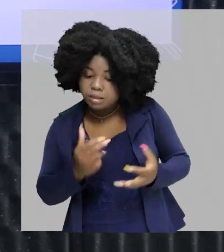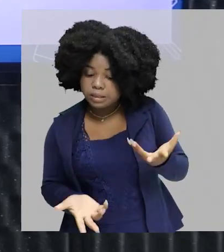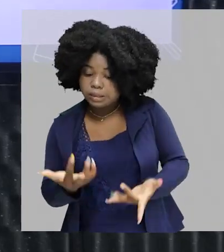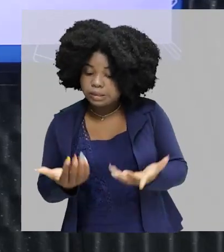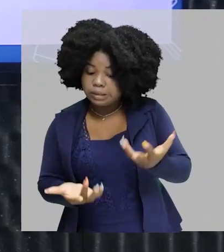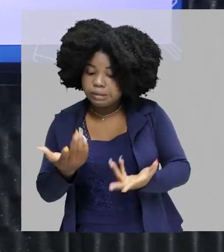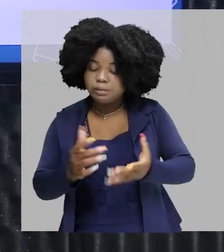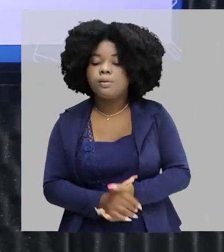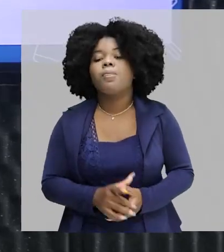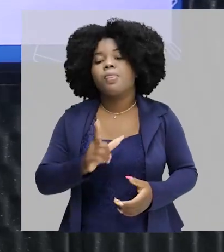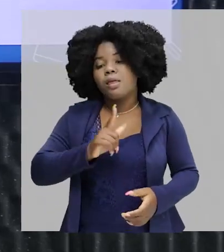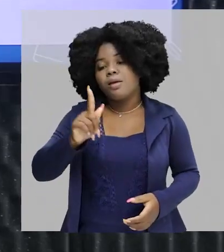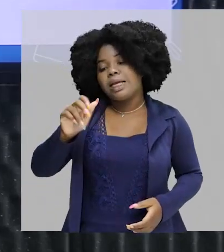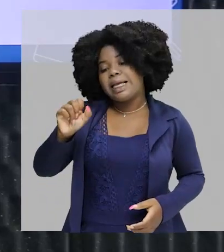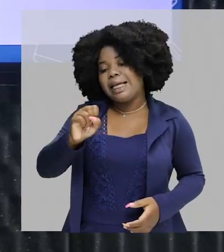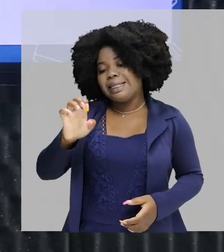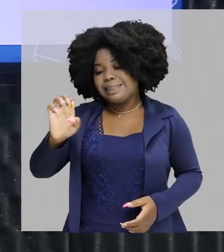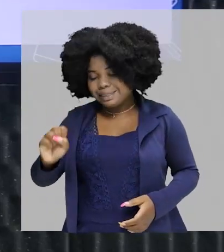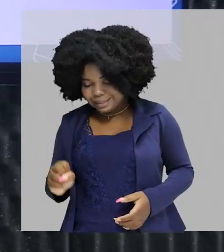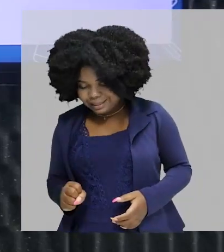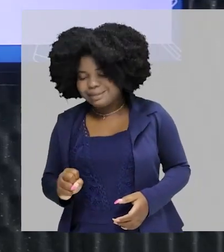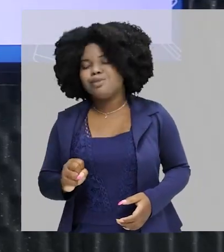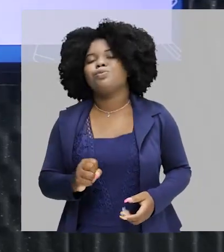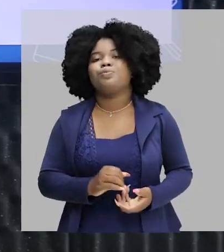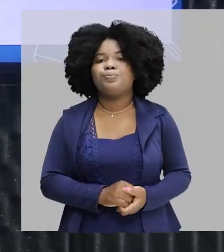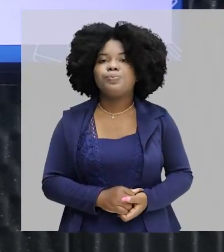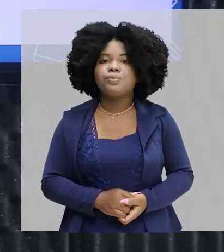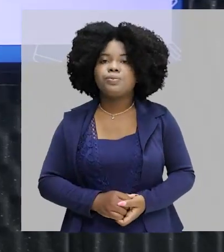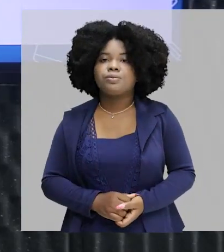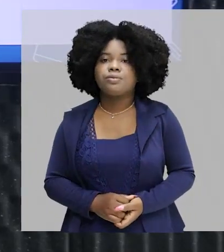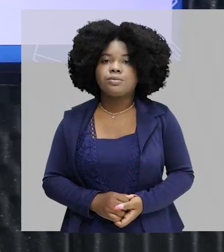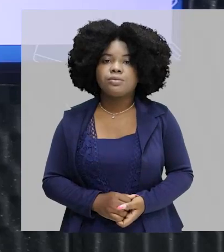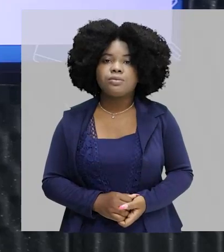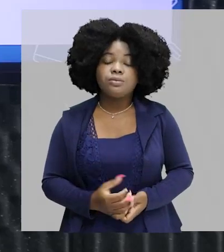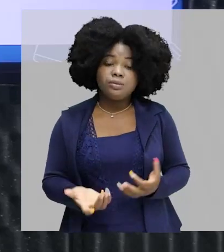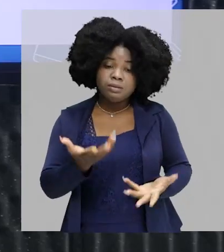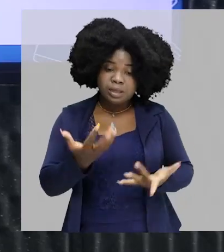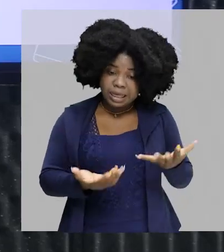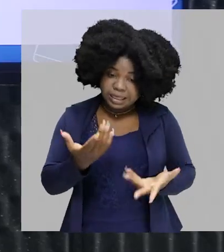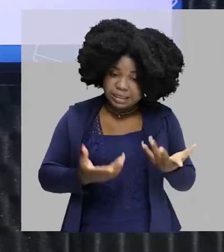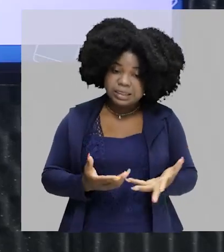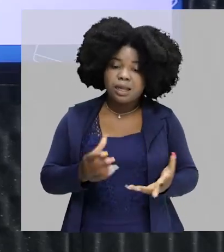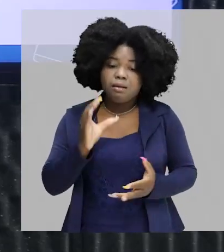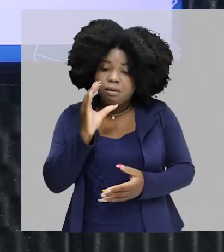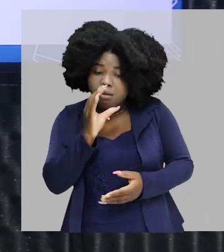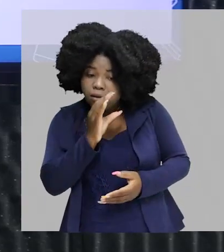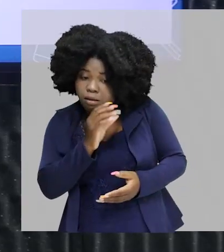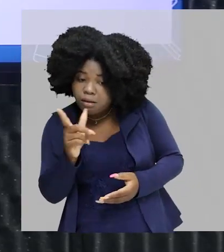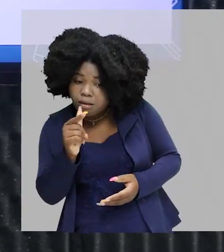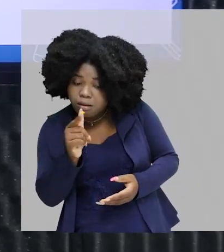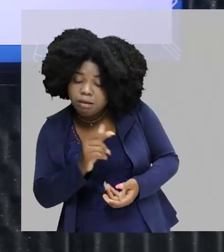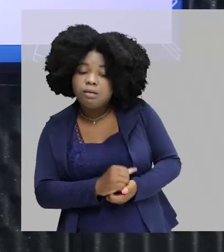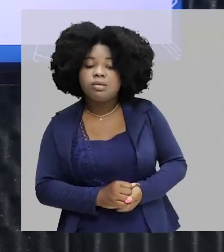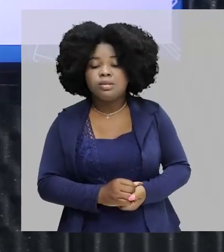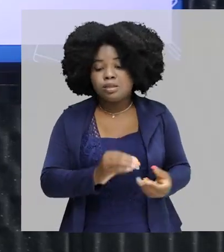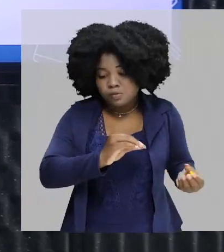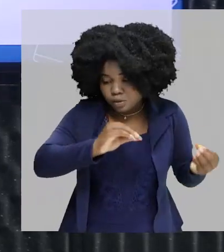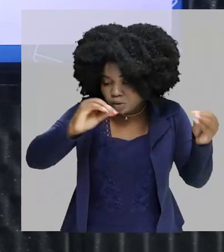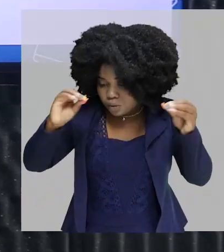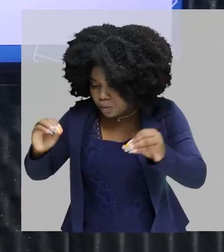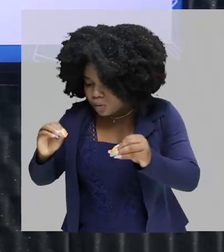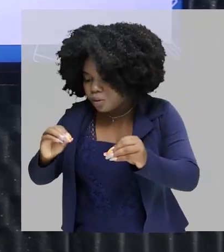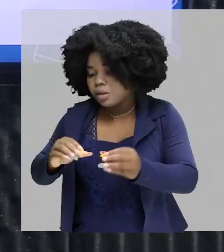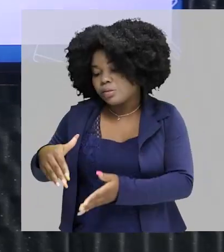temperatura que vai gerar os gases que vai movimentar a turbina. Essa água quente não pode ser jogada diretamente